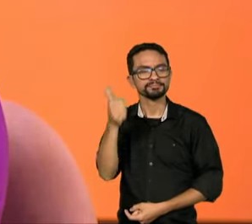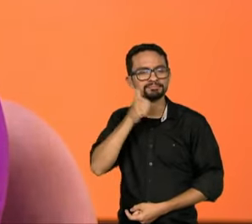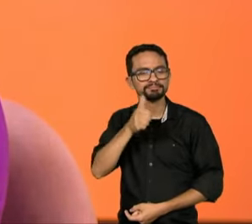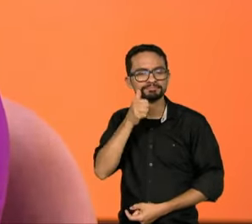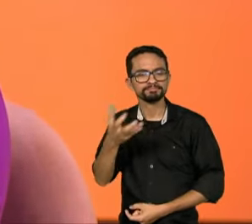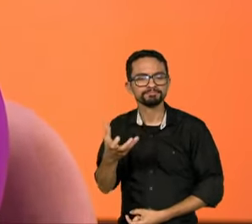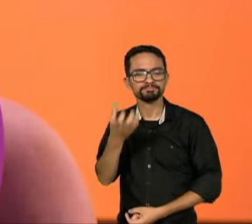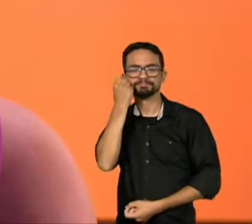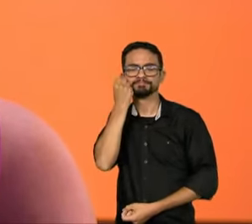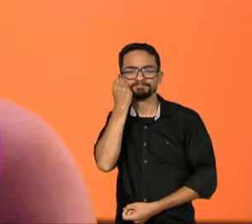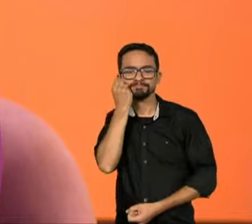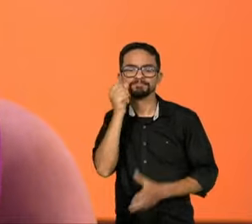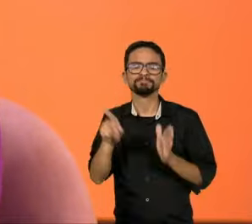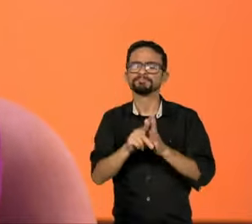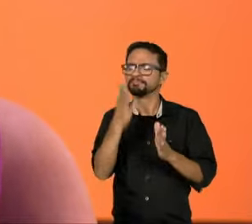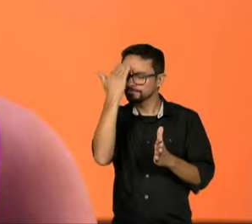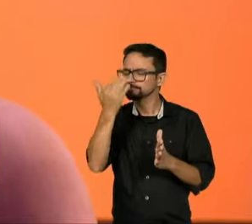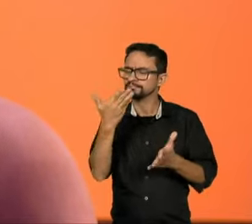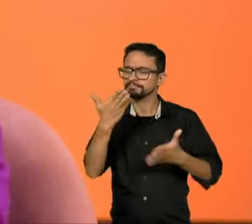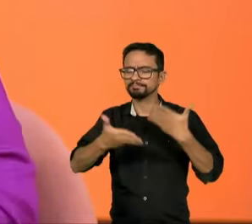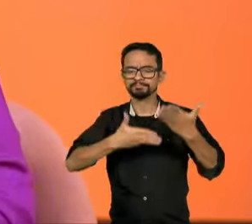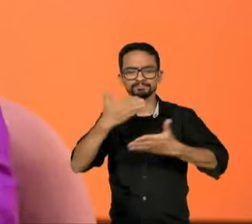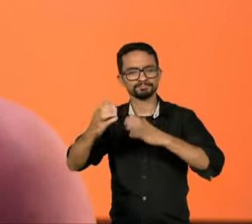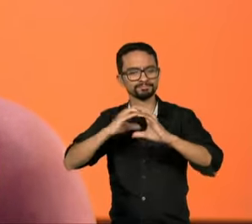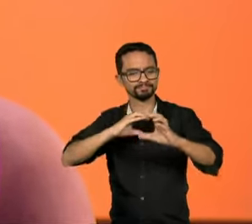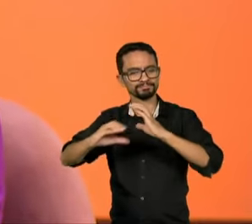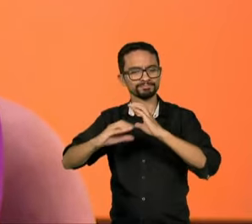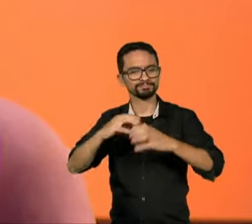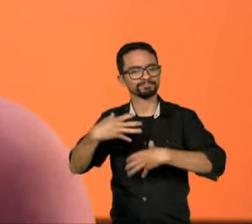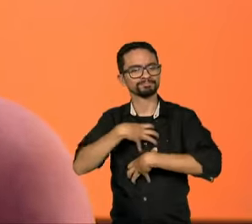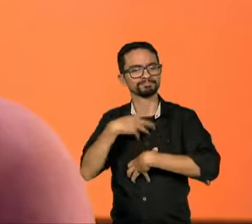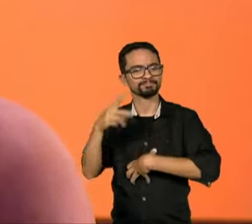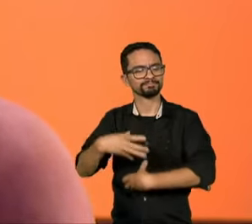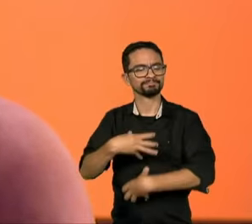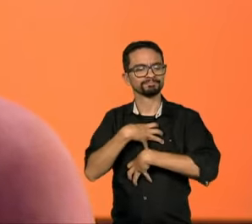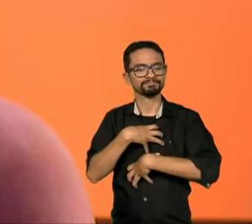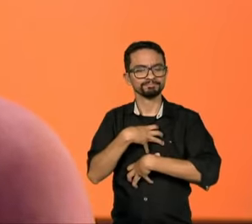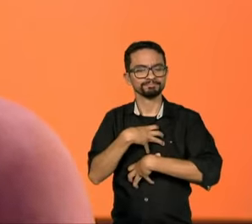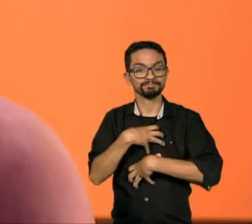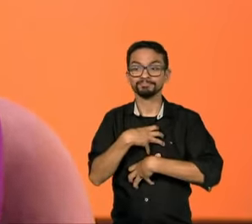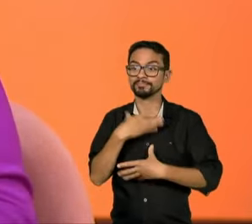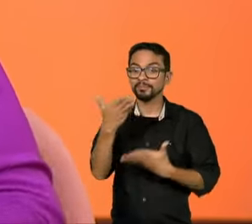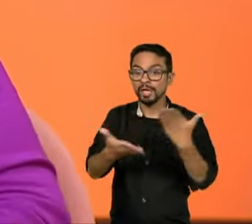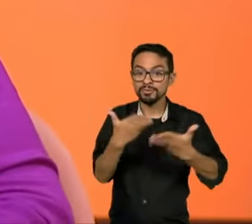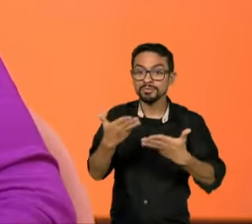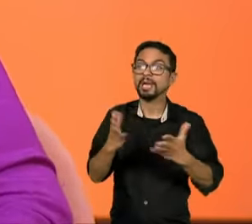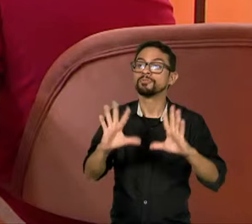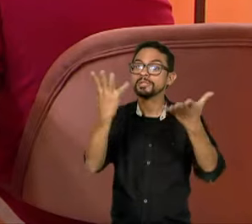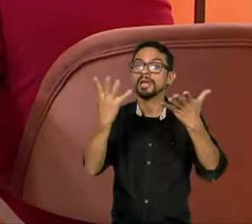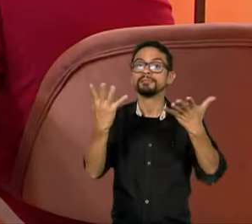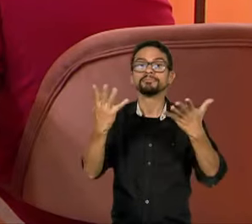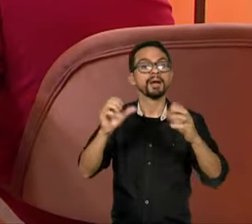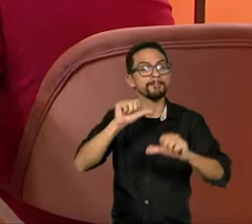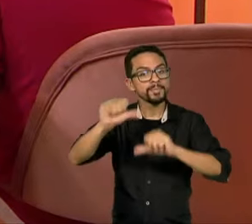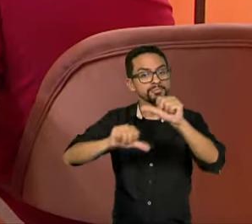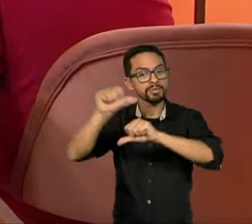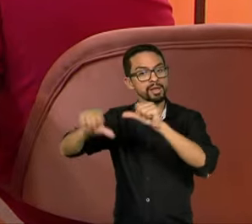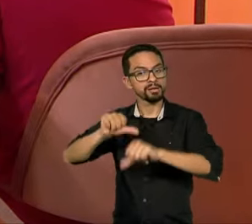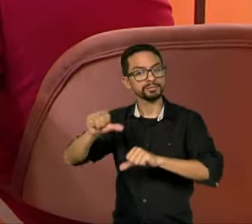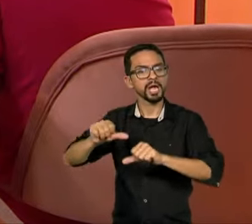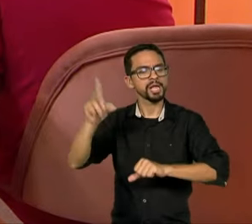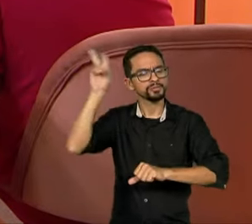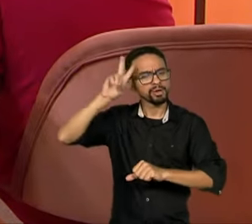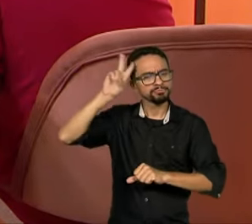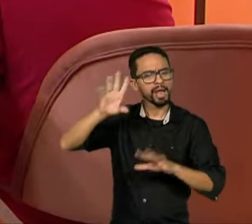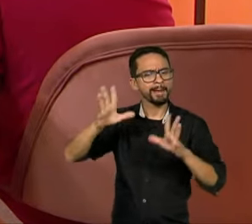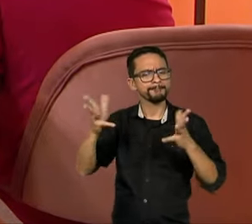essa linguagem. Então, é uma linguagem do acolhimento, do cuidado e que é transformadora. Você vê histórias, tem histórias